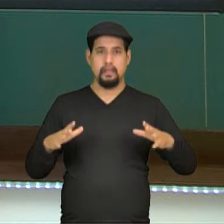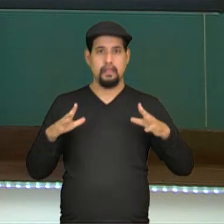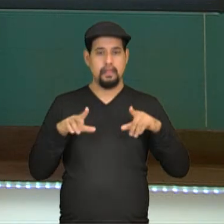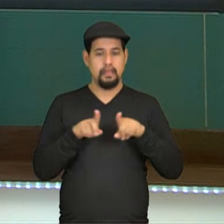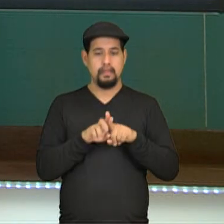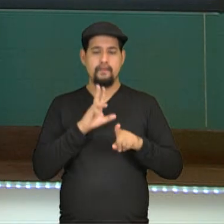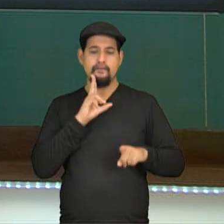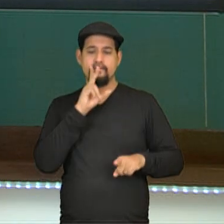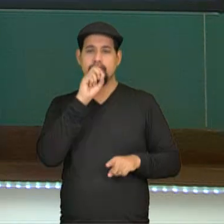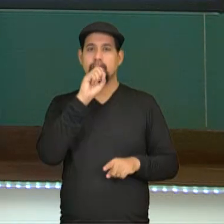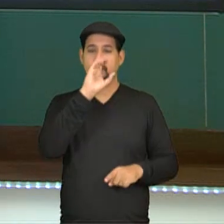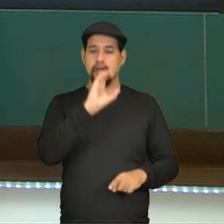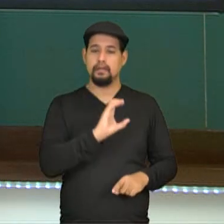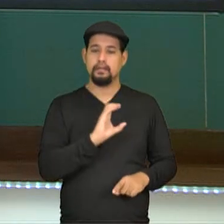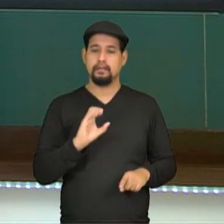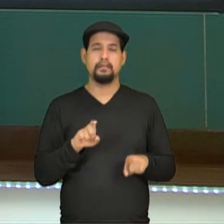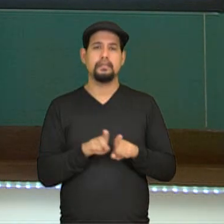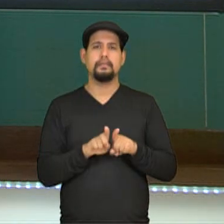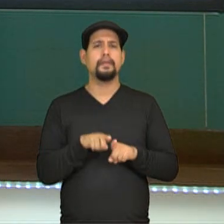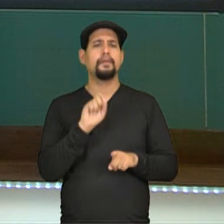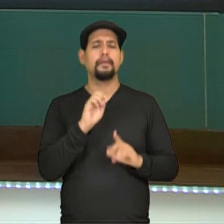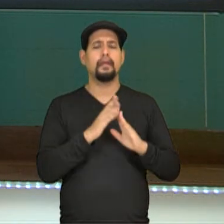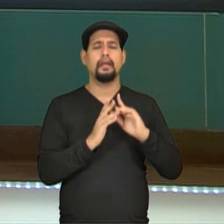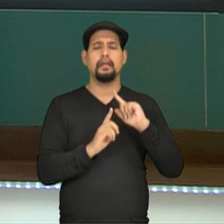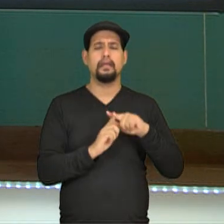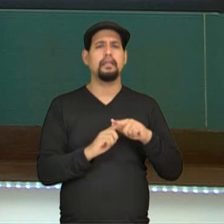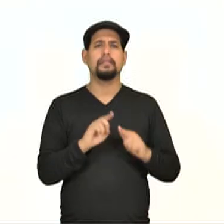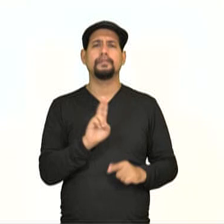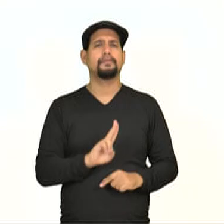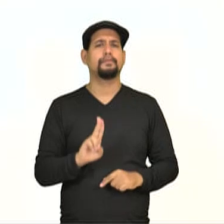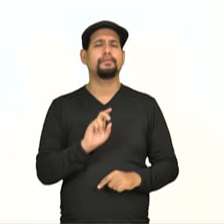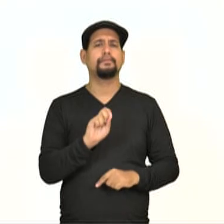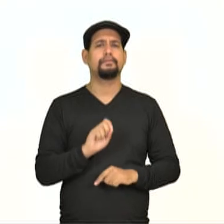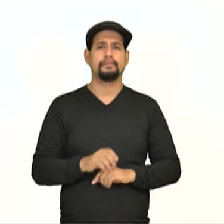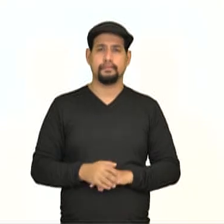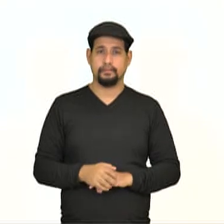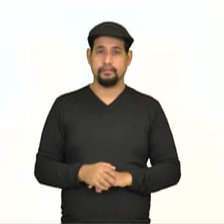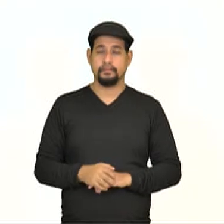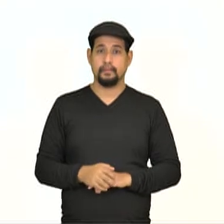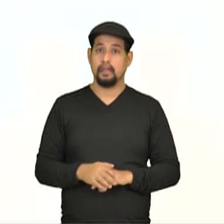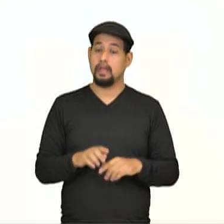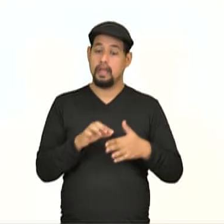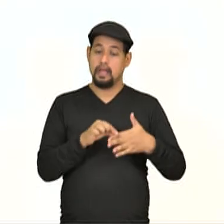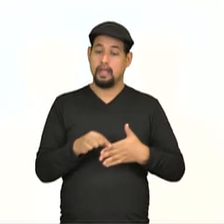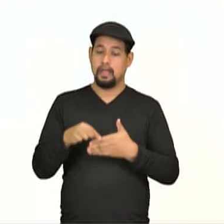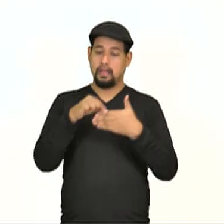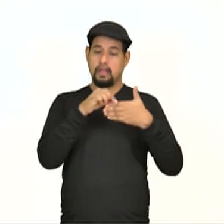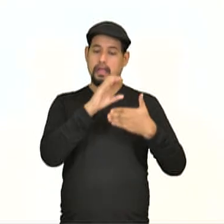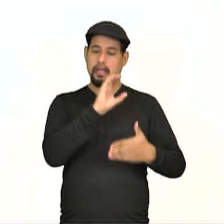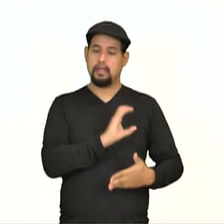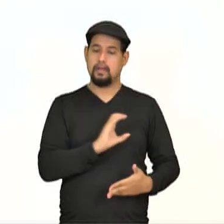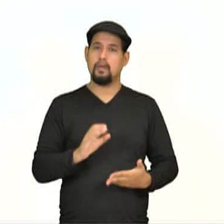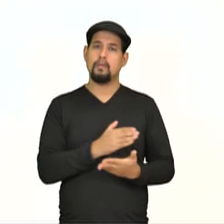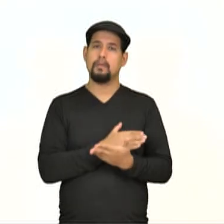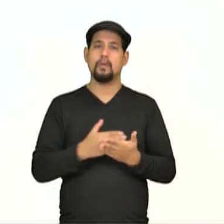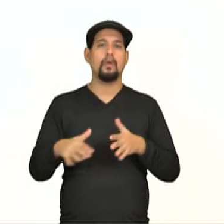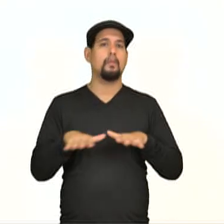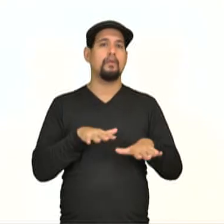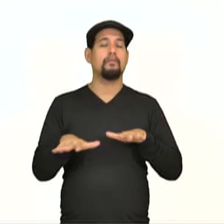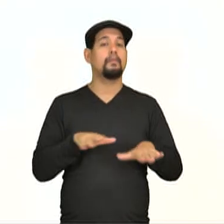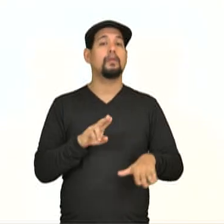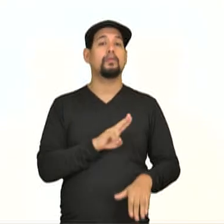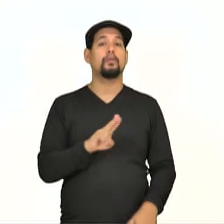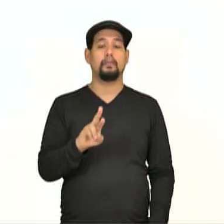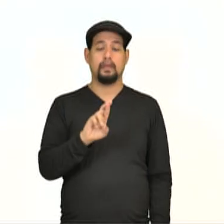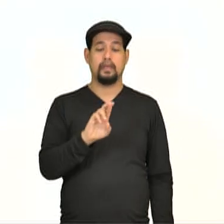fortalecer o catolicismo, quais medidas a Igreja Católica tomou? A liderança católica iniciou o movimento conhecido como